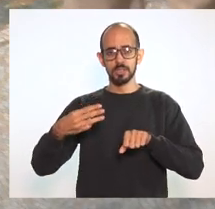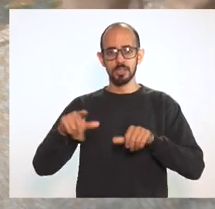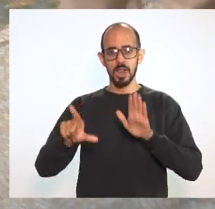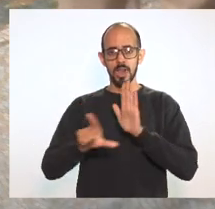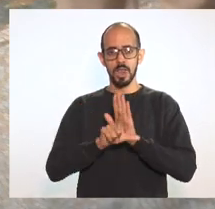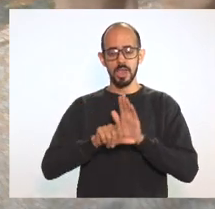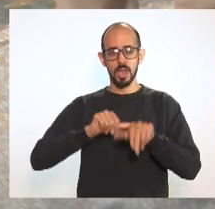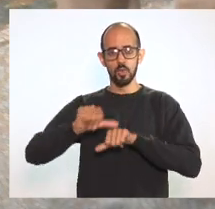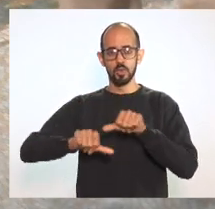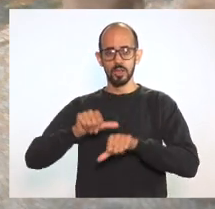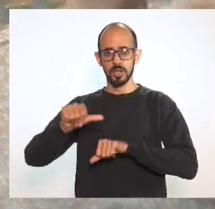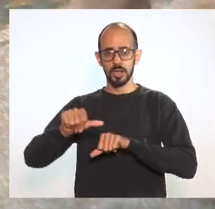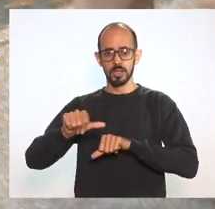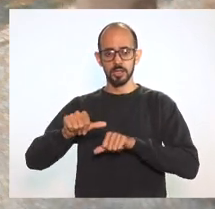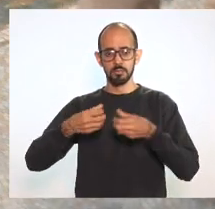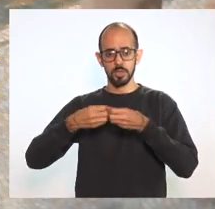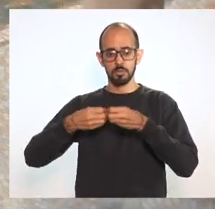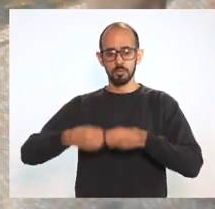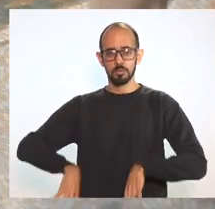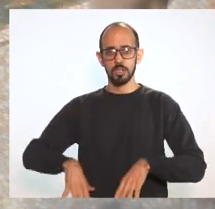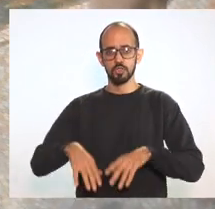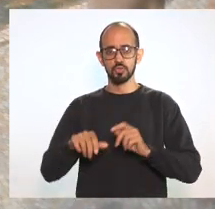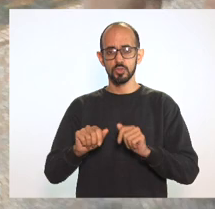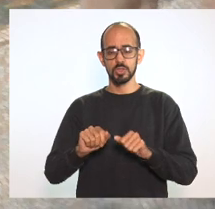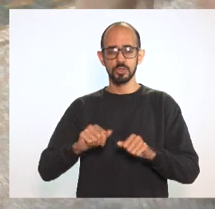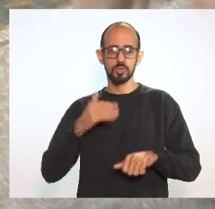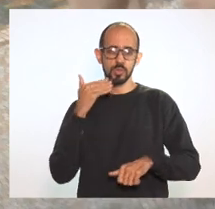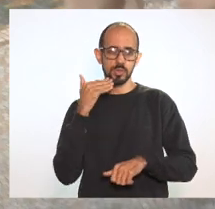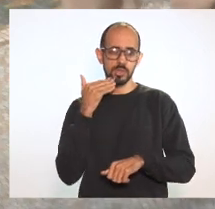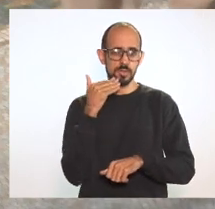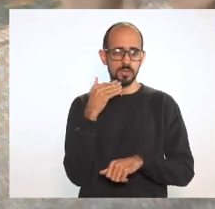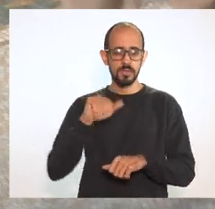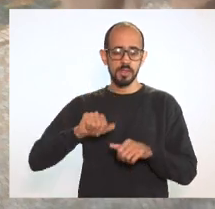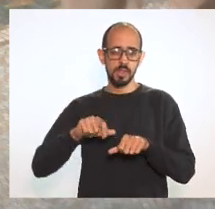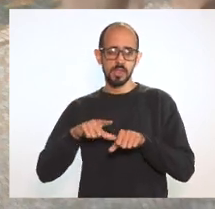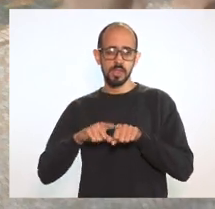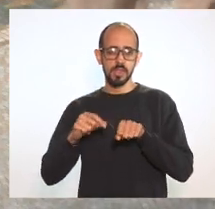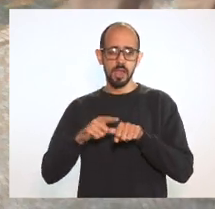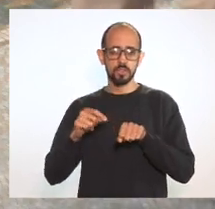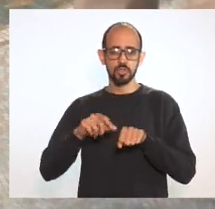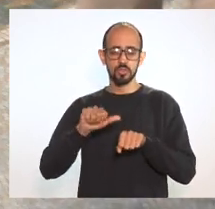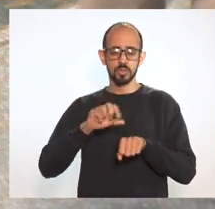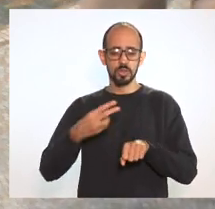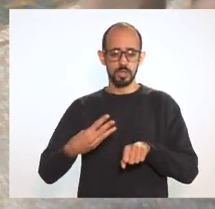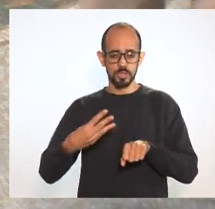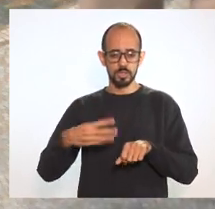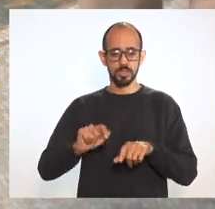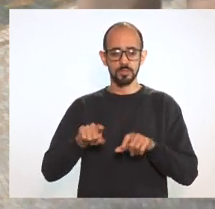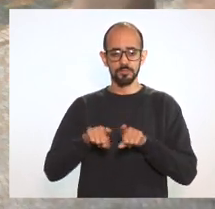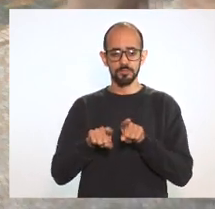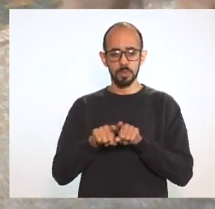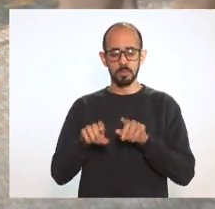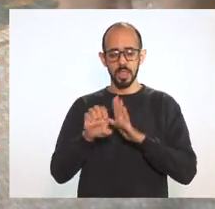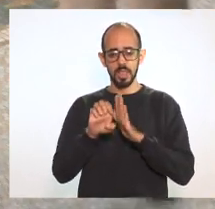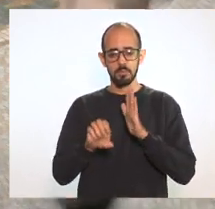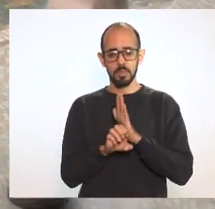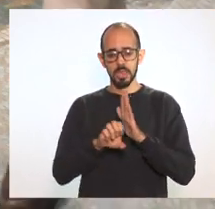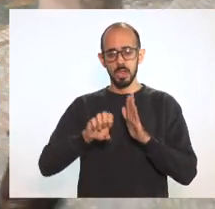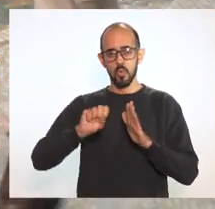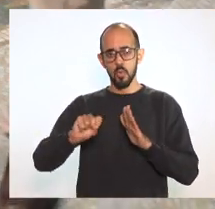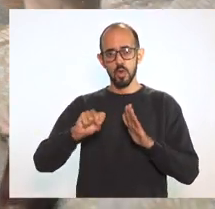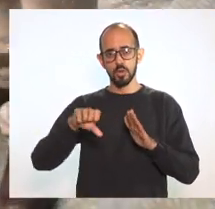emenda 6, pelo parágrafo único do artigo 6 da lei alterada. Pela prejudicabilidade das emendas 8 e 9, pelo